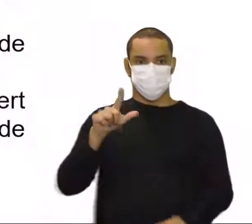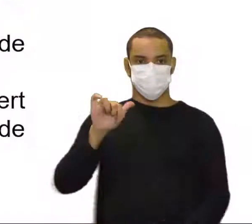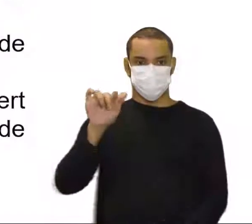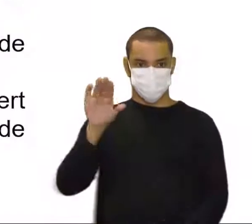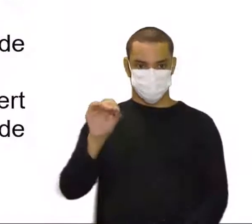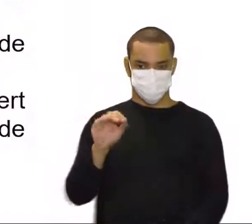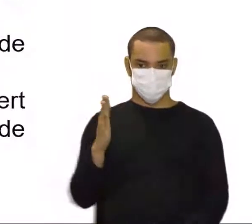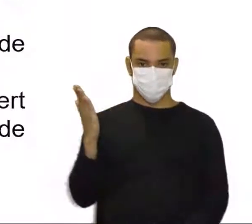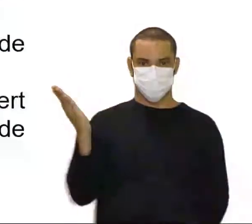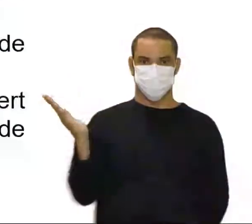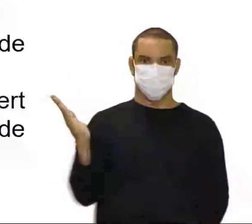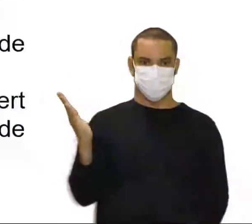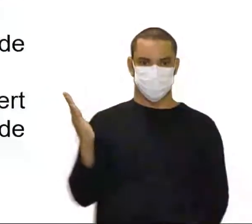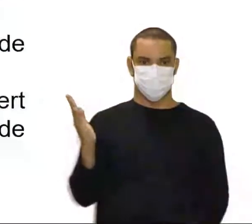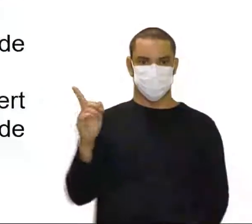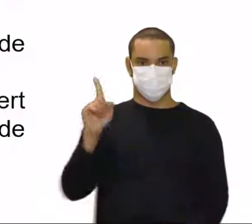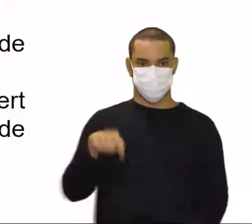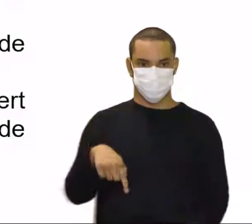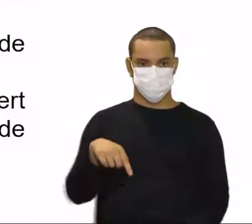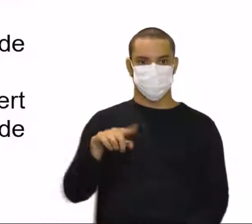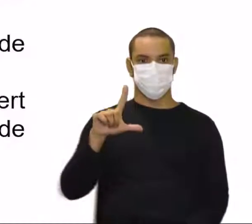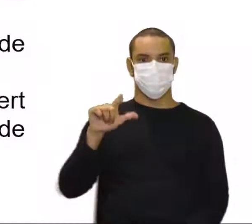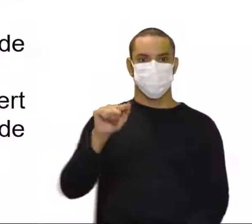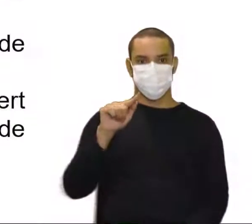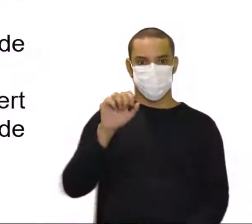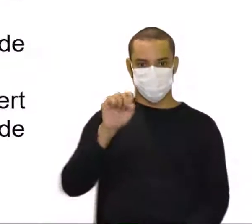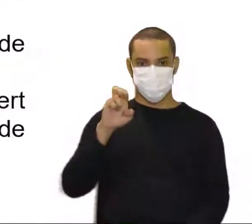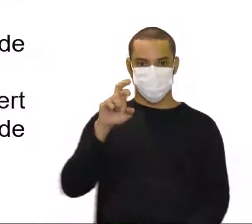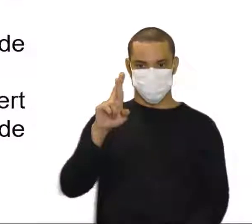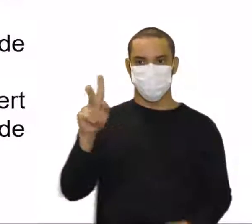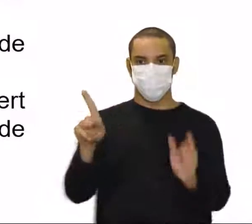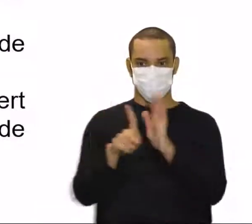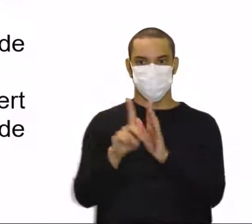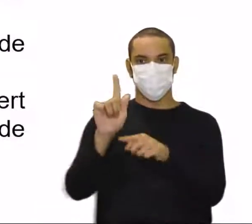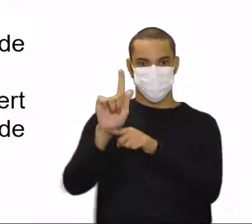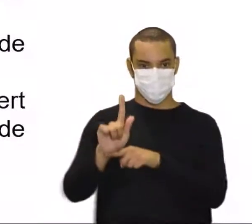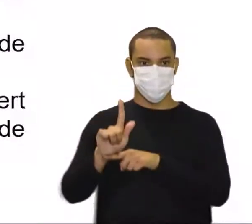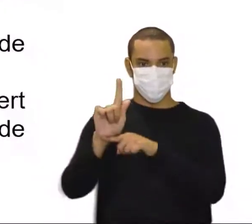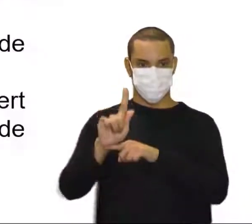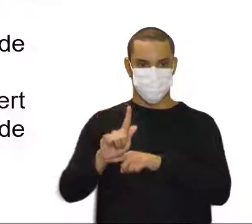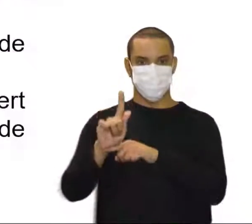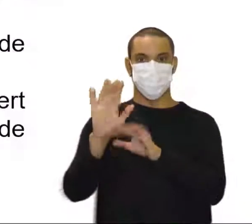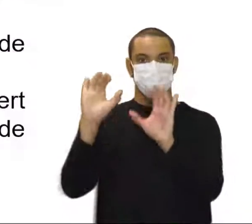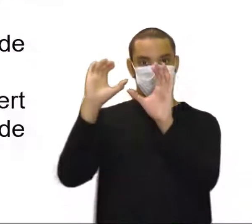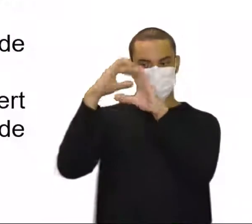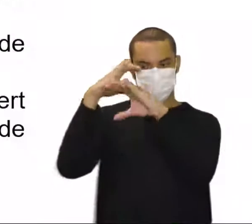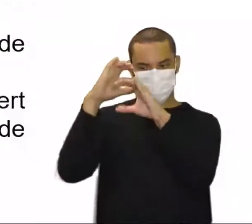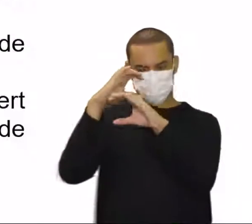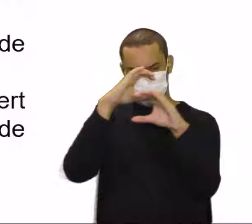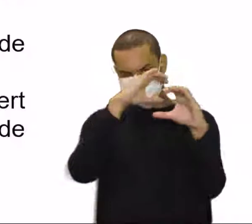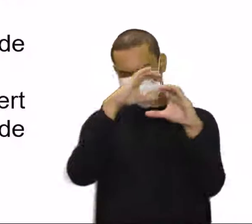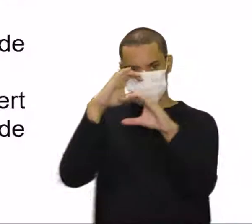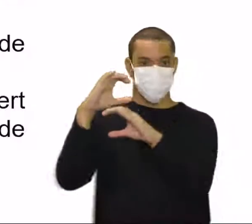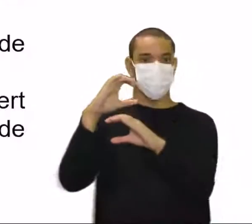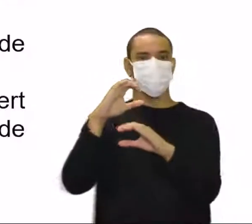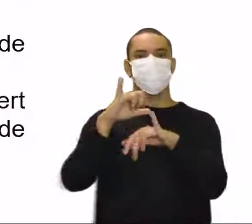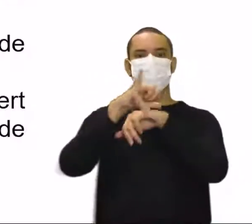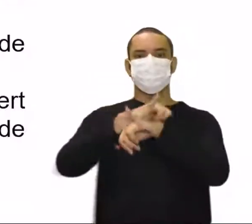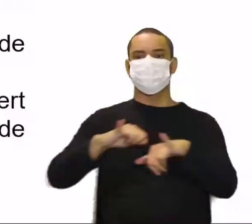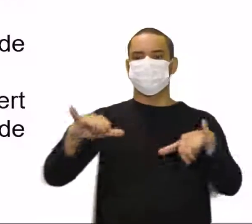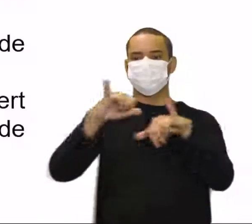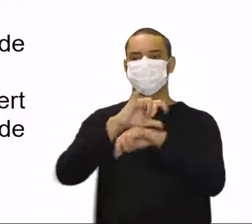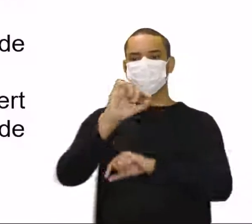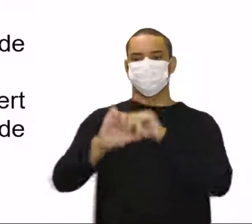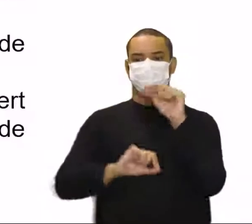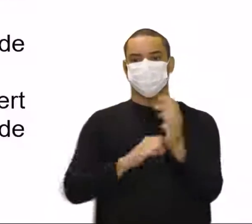tá aqui, né, que é um laser interferômetro, ok, de ondas gravitacionais, que é um observatório, anunciaram